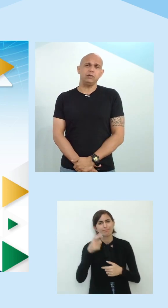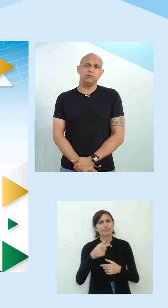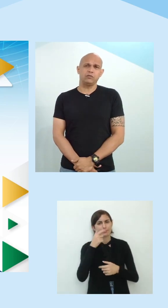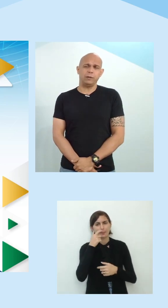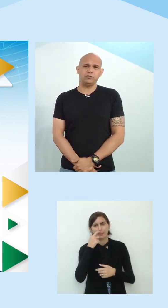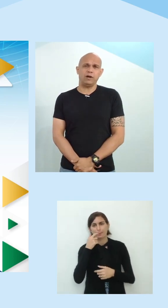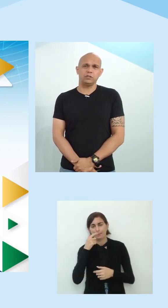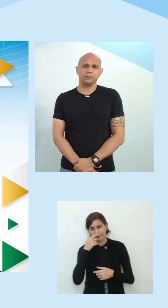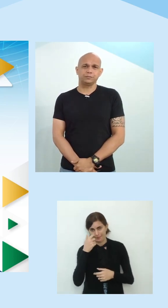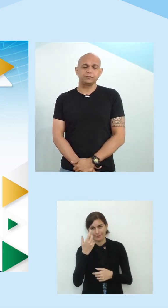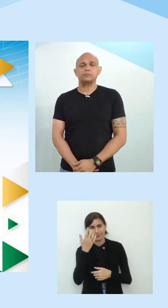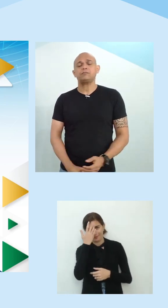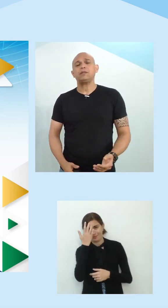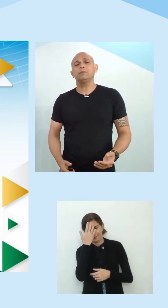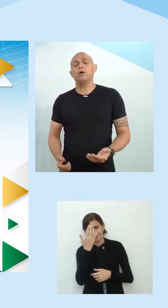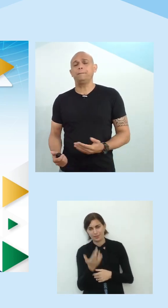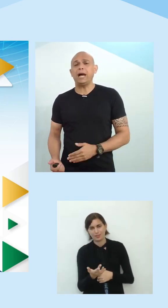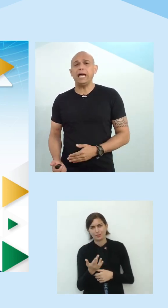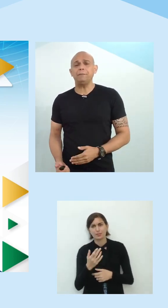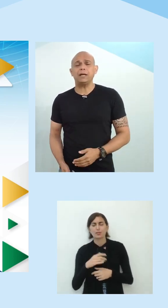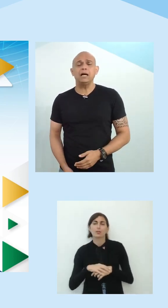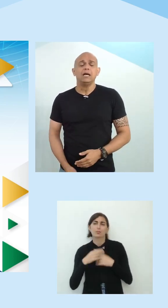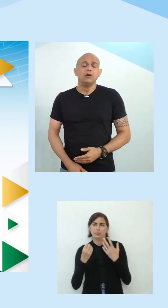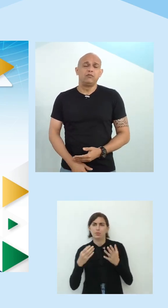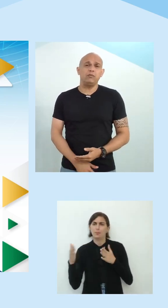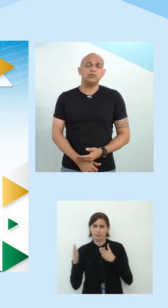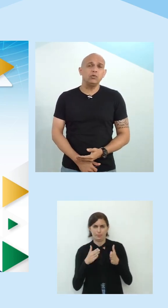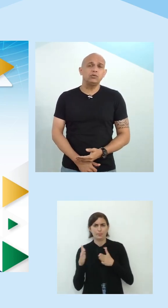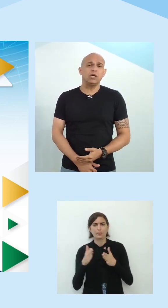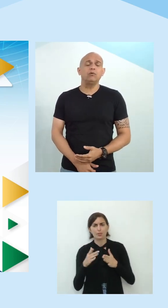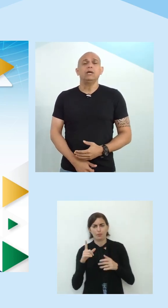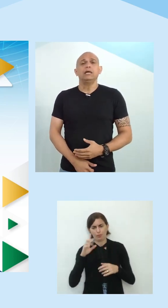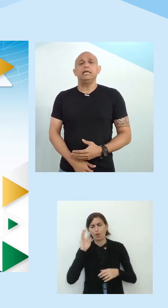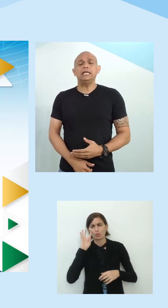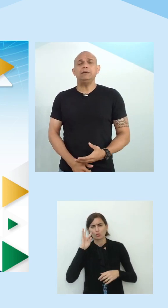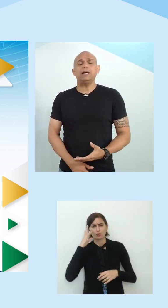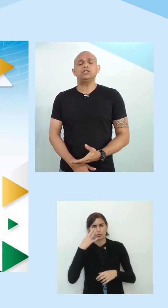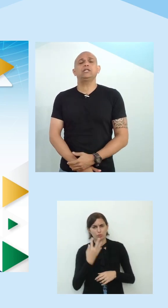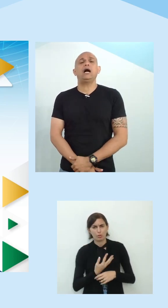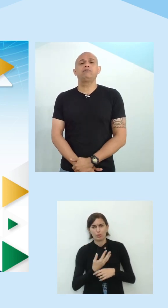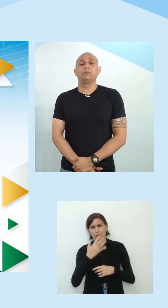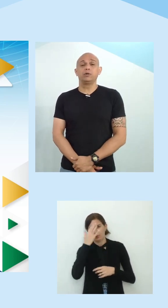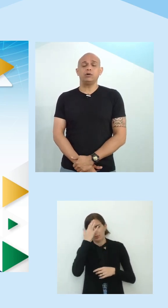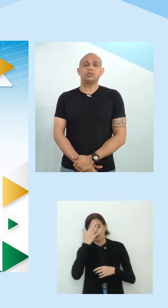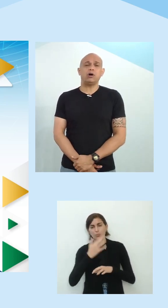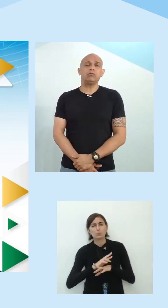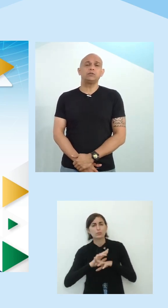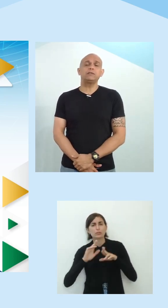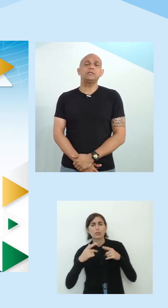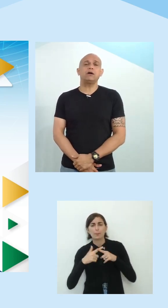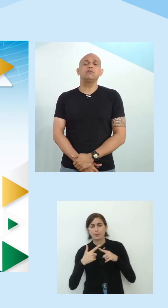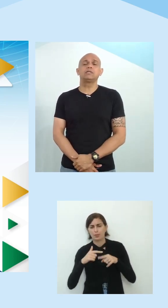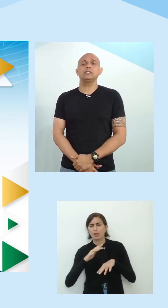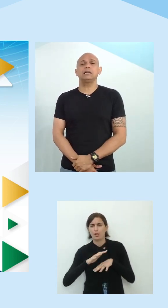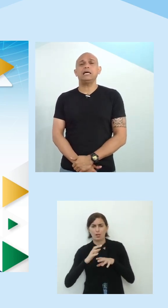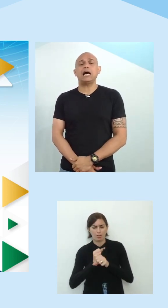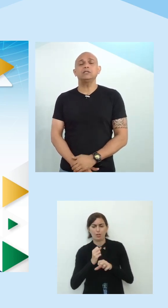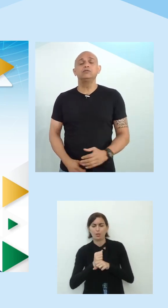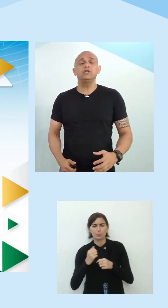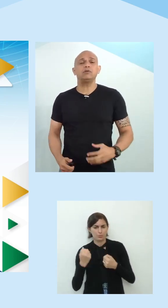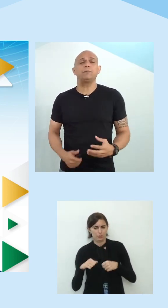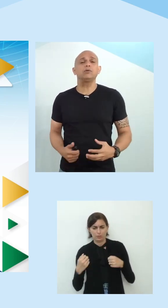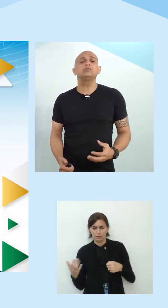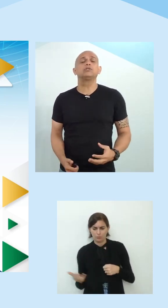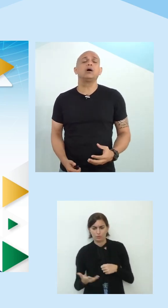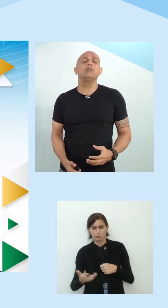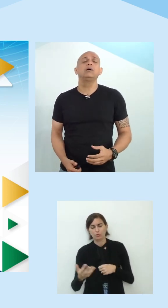Tá vendo como ficou mais fácil? Bom, para a época foi uma solução inimaginável, porque os cálculos precisavam ser acelerados,